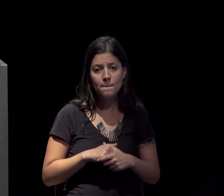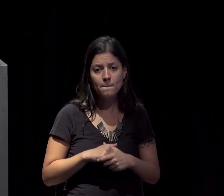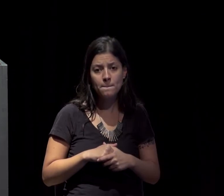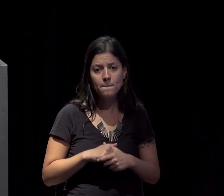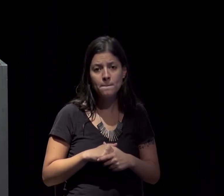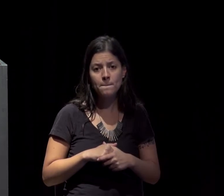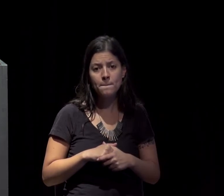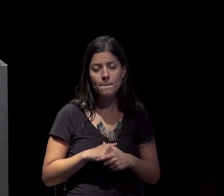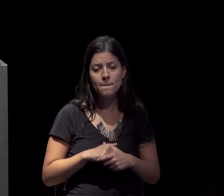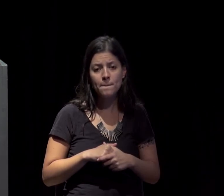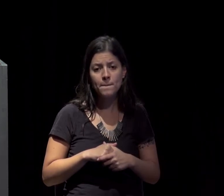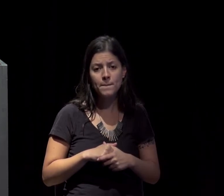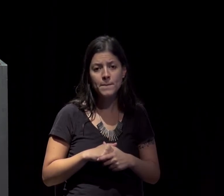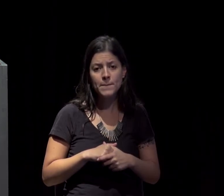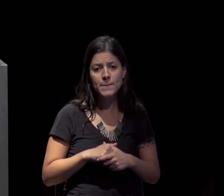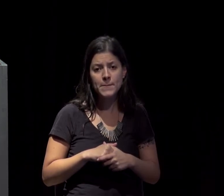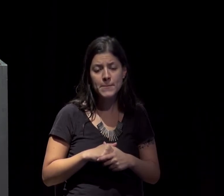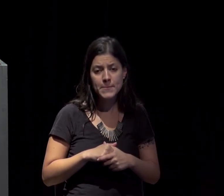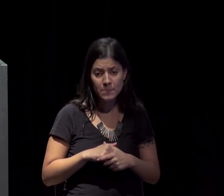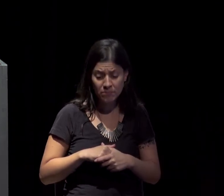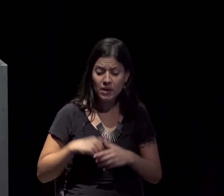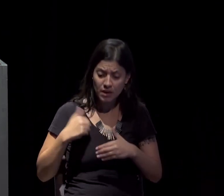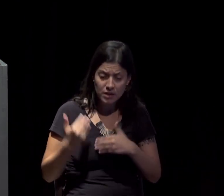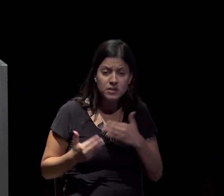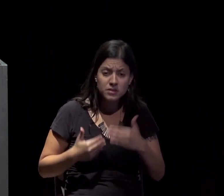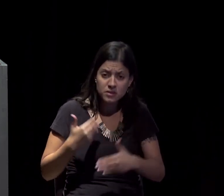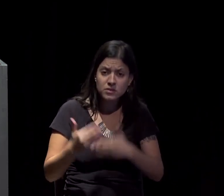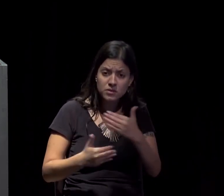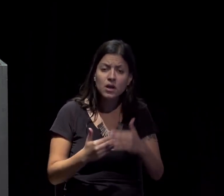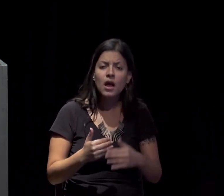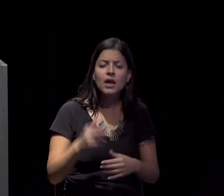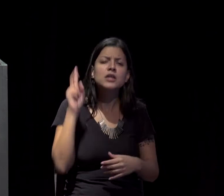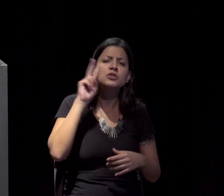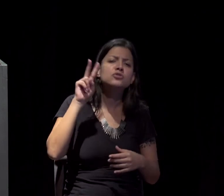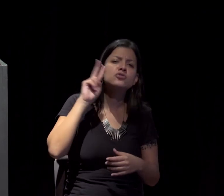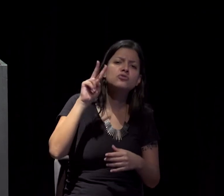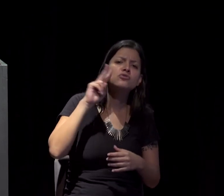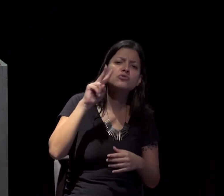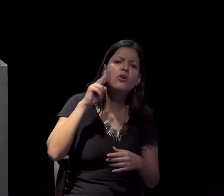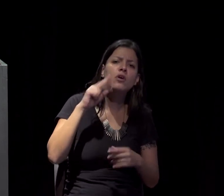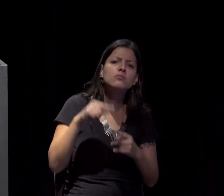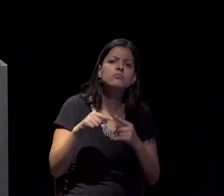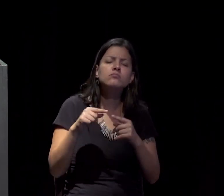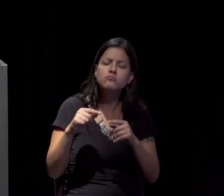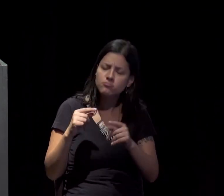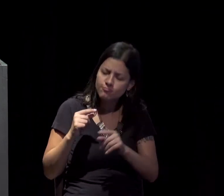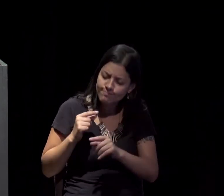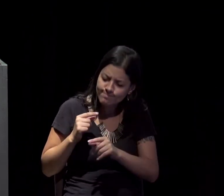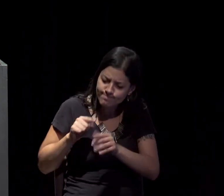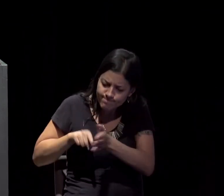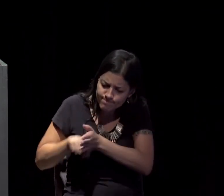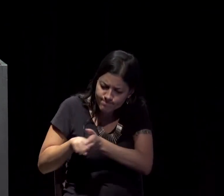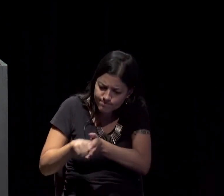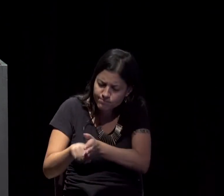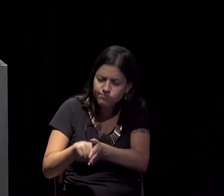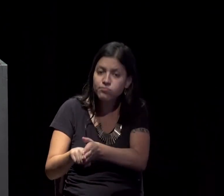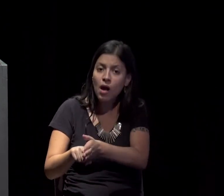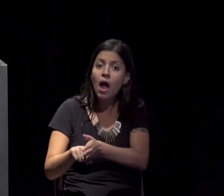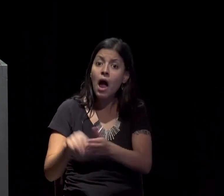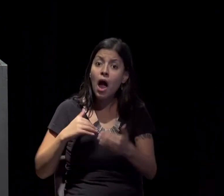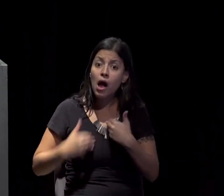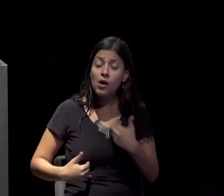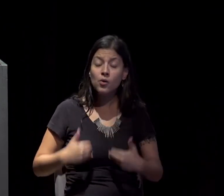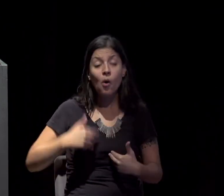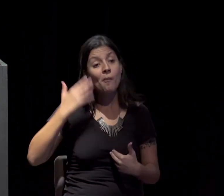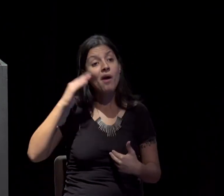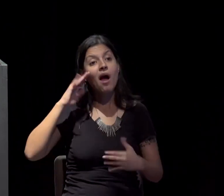e que só a muito custo, a partir de largos processos de embate histórico, esse corpo foi recuperado. Então, quando um devoto do Congado dança nas